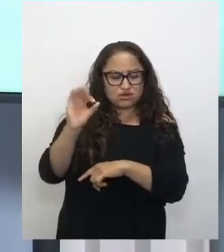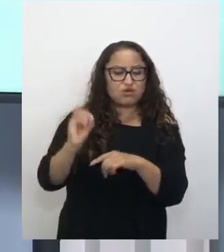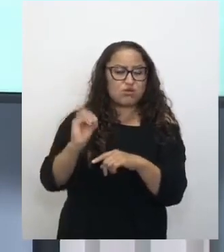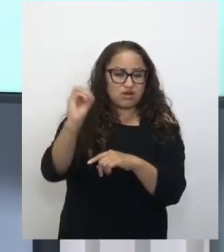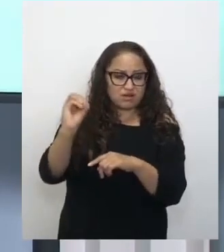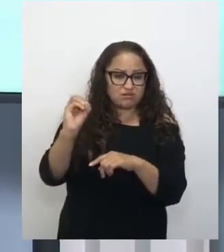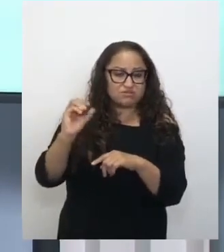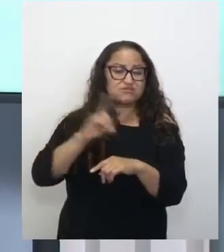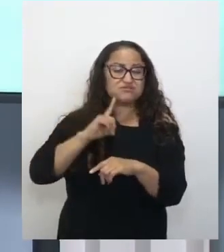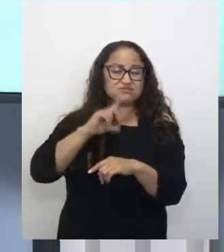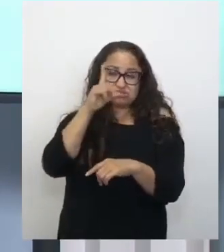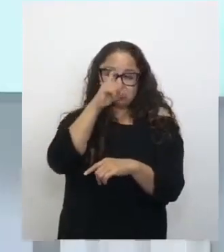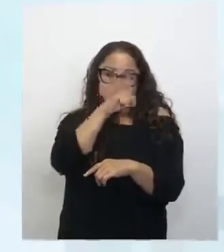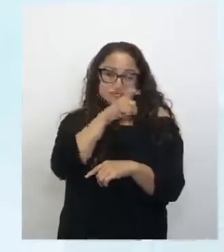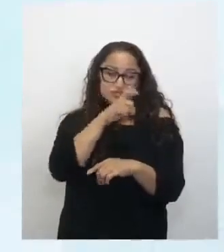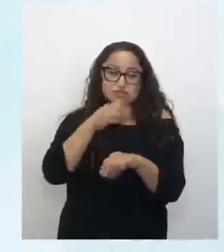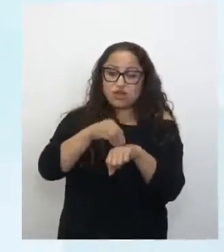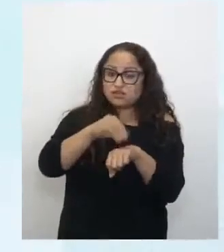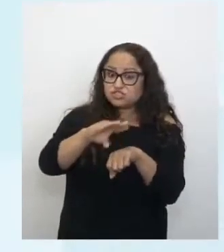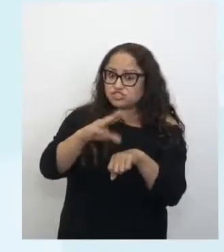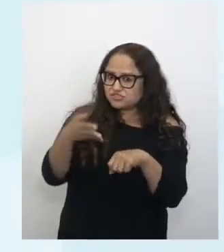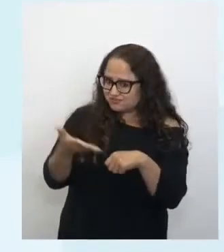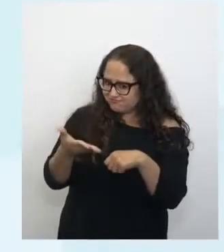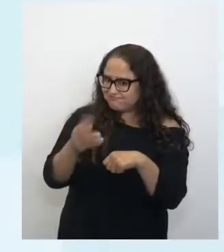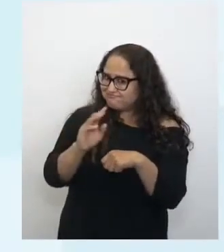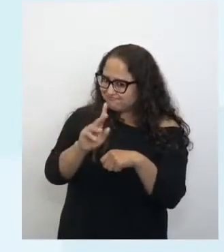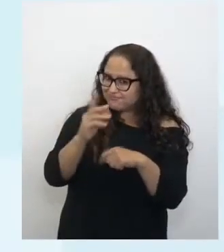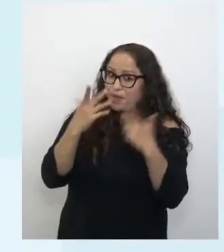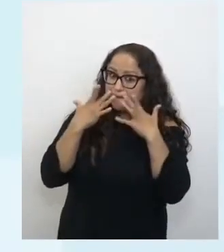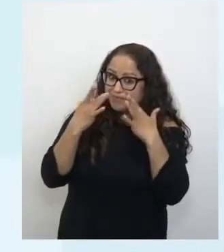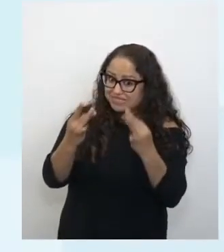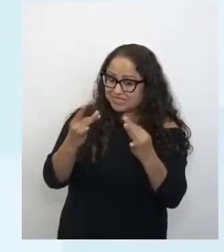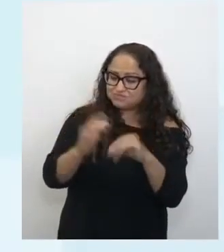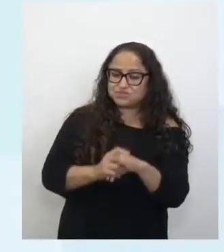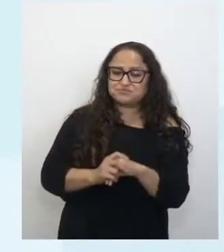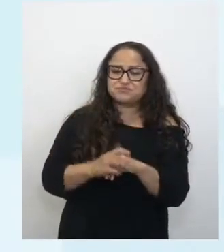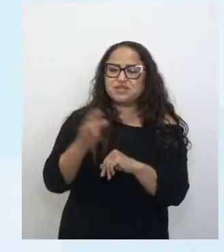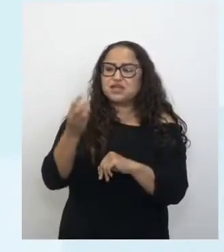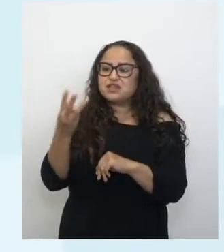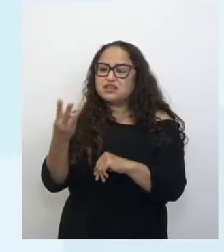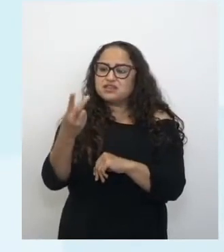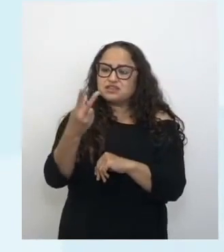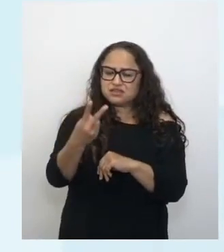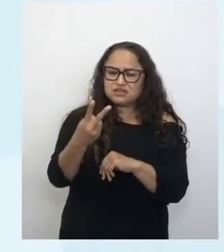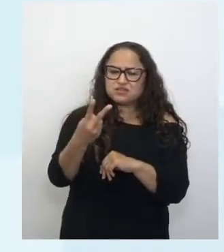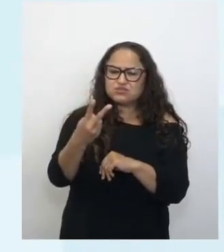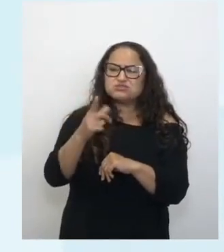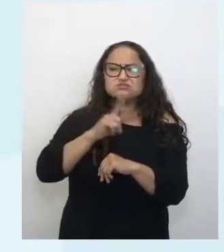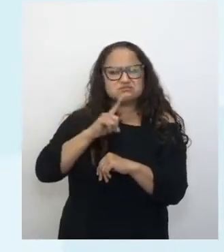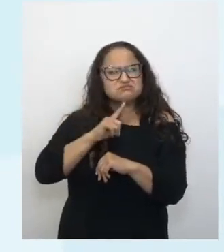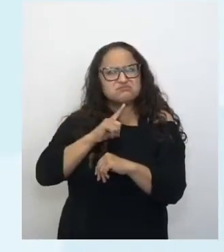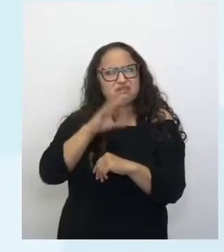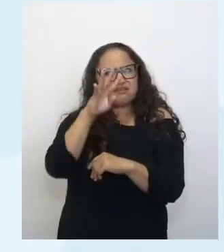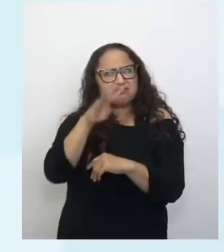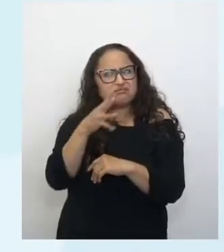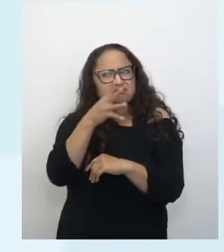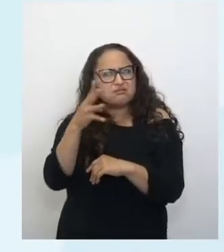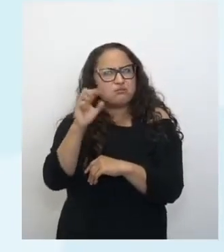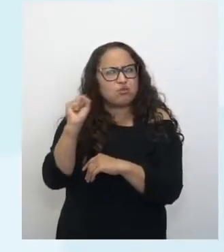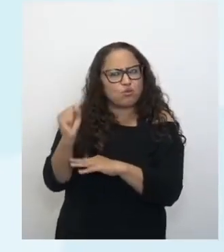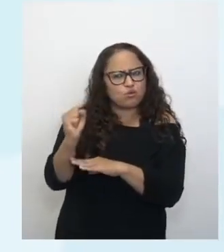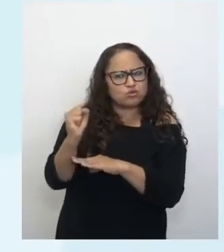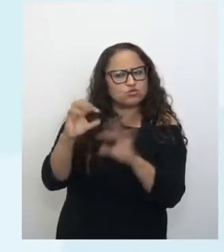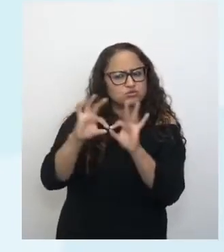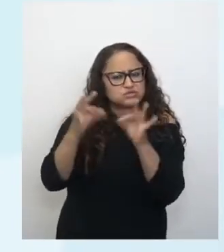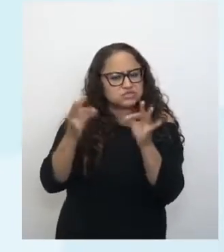certo Então olha a dica que eu te dou 32 tal não só na tabuada do 8 Tá então vamos